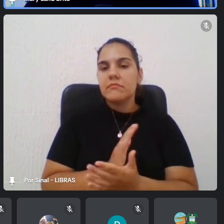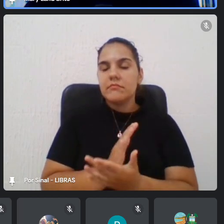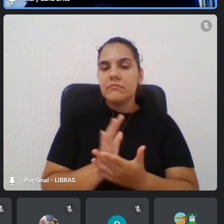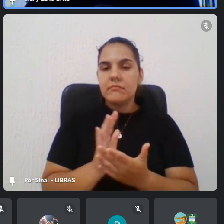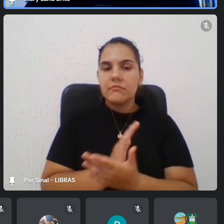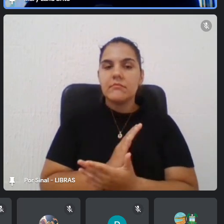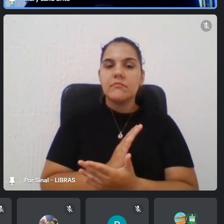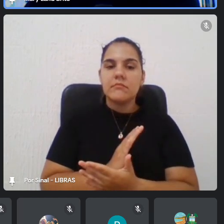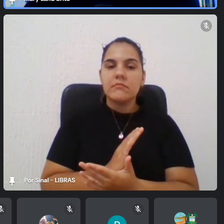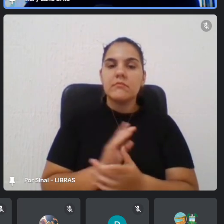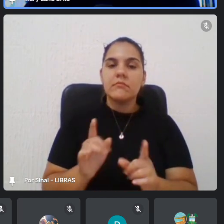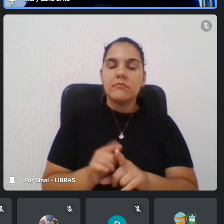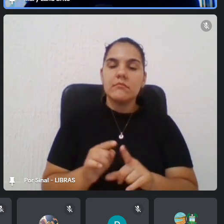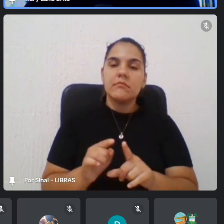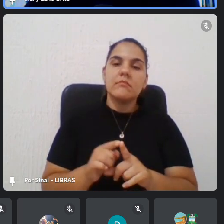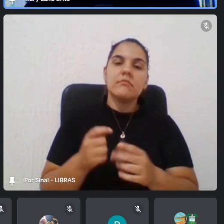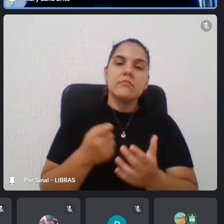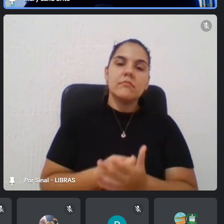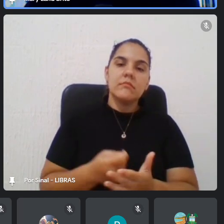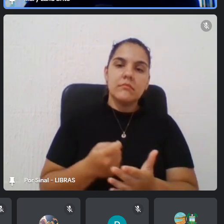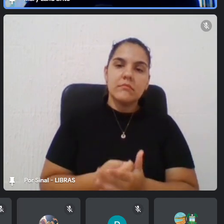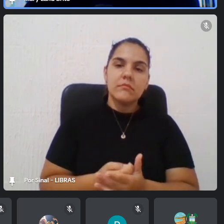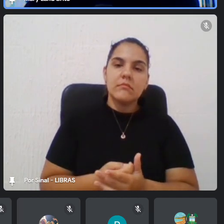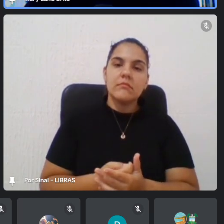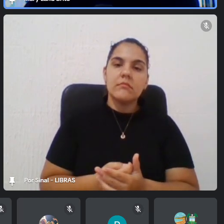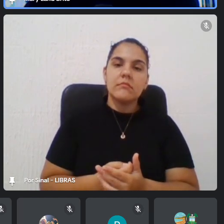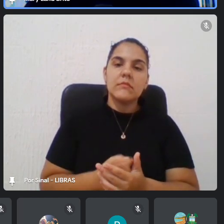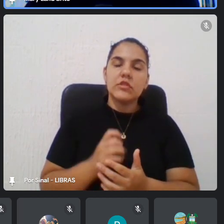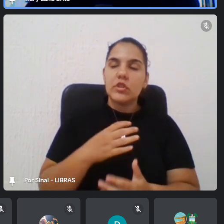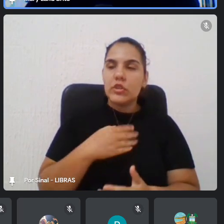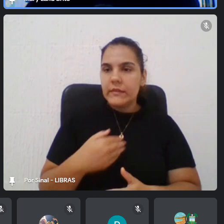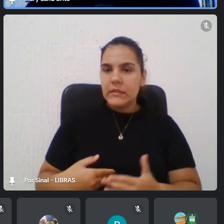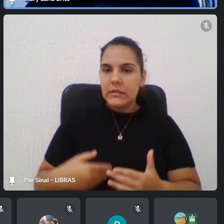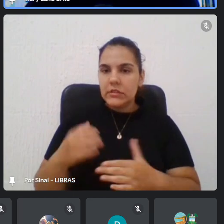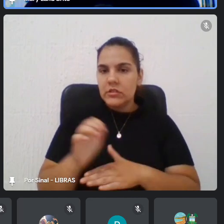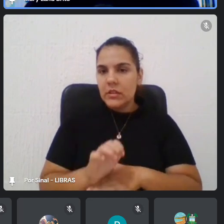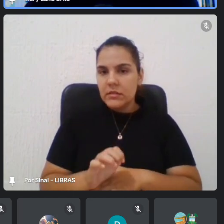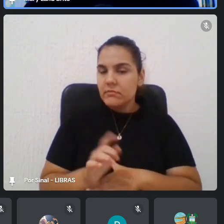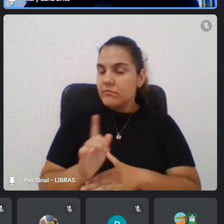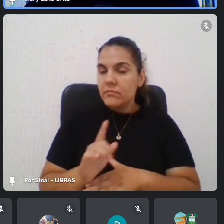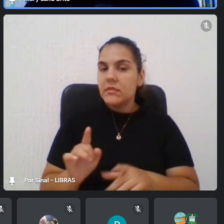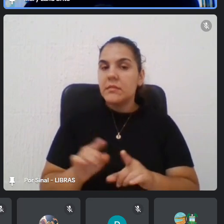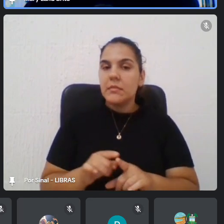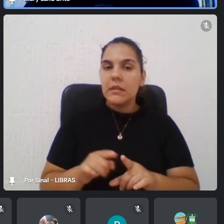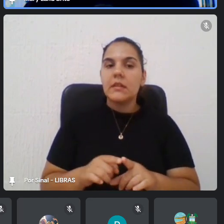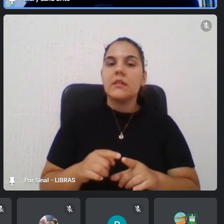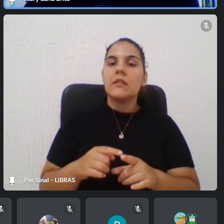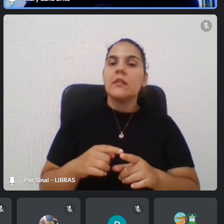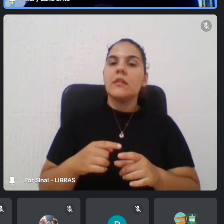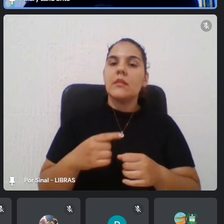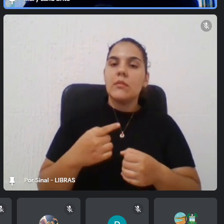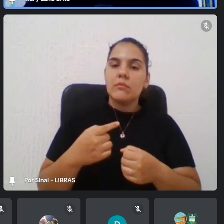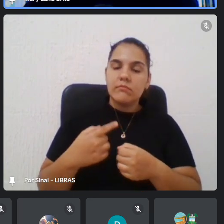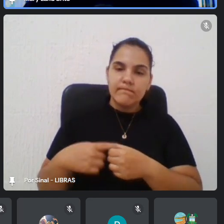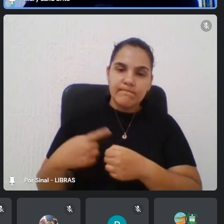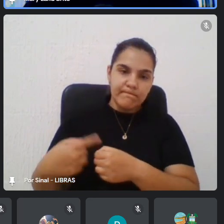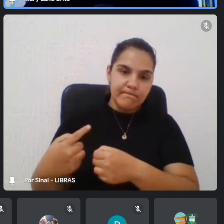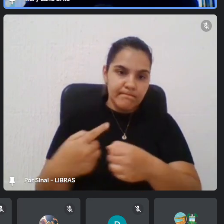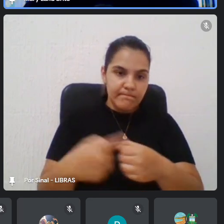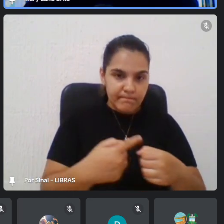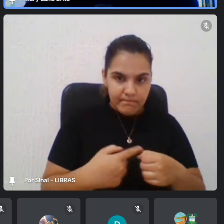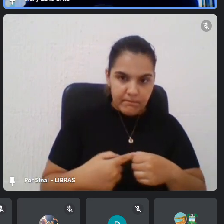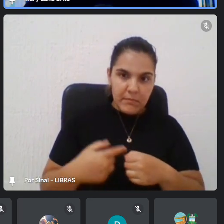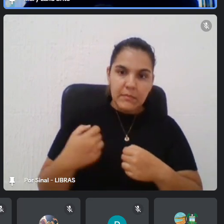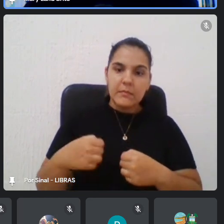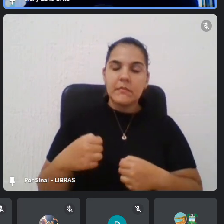também nos obriga, no caso, não só o governo do Estado, como todos os municípios do Brasil vão ter que estar para além das contas de 20